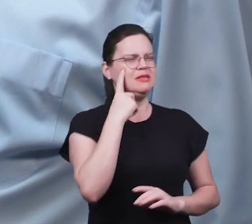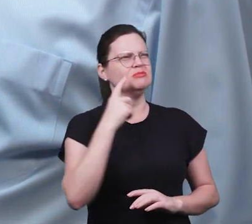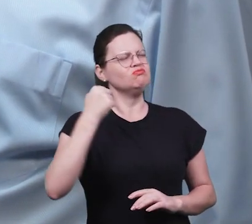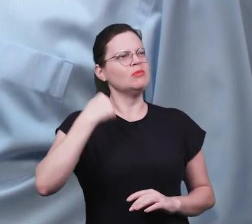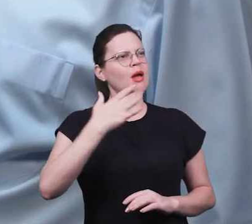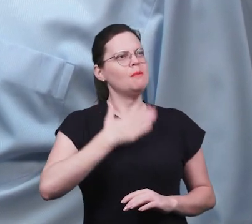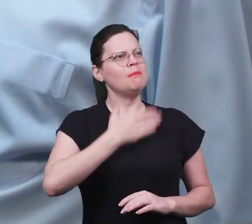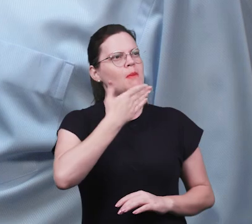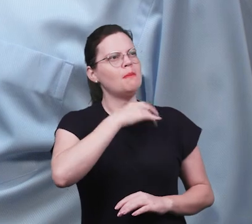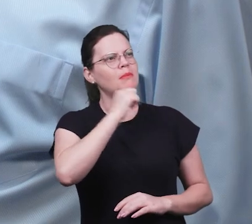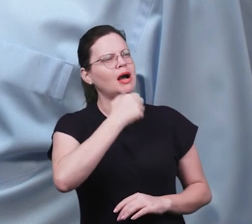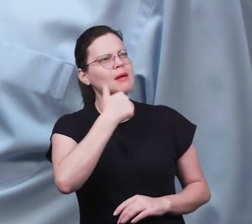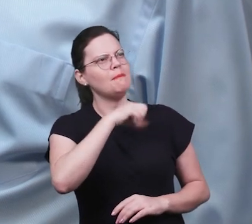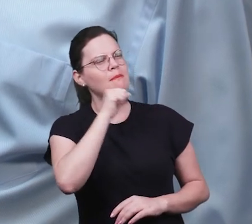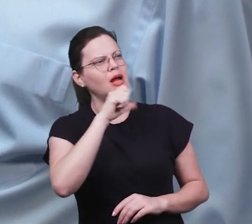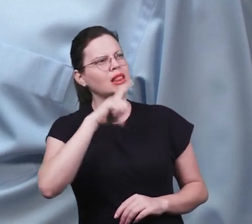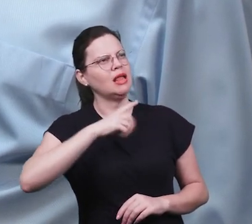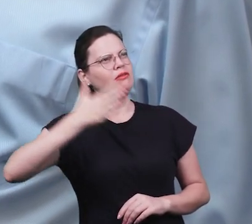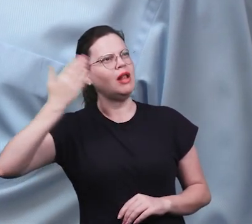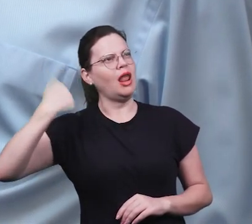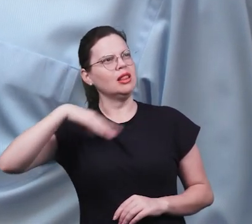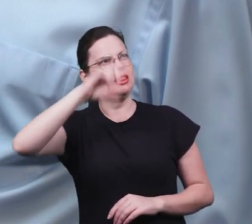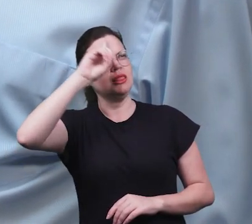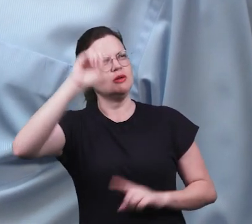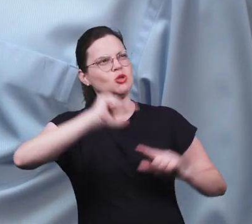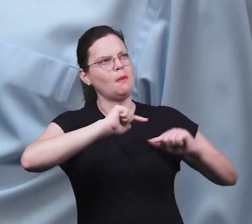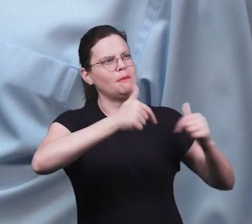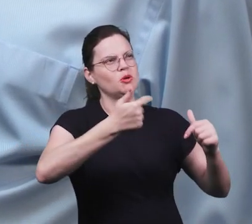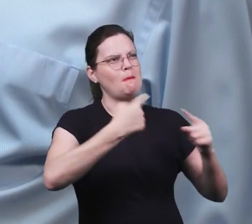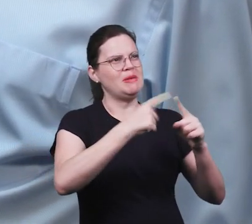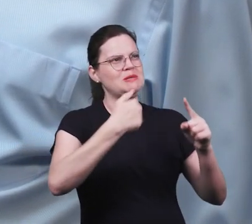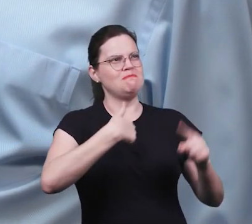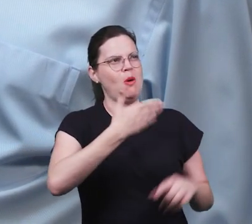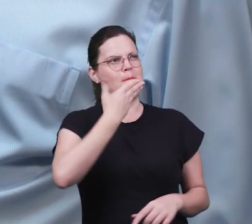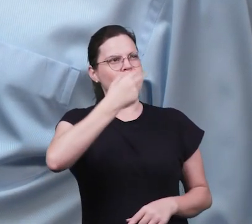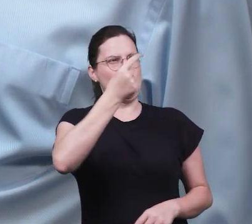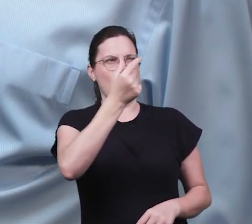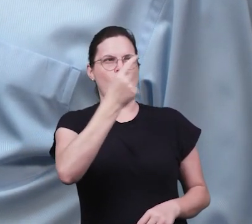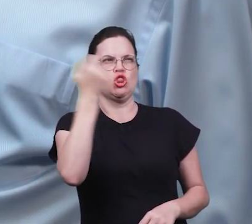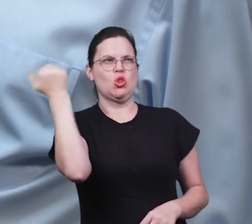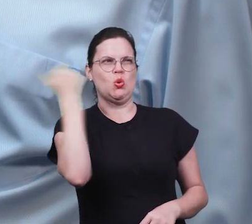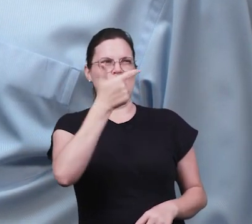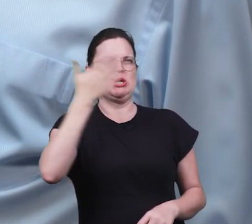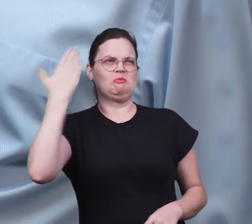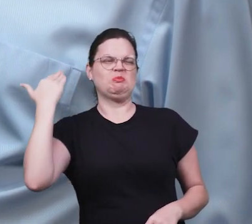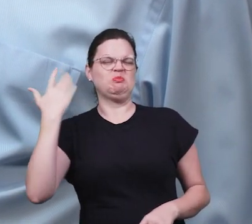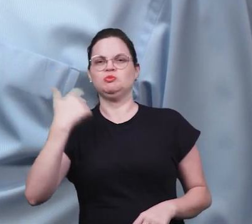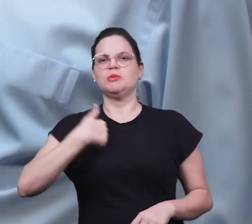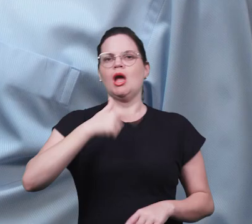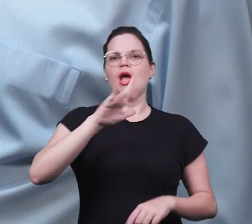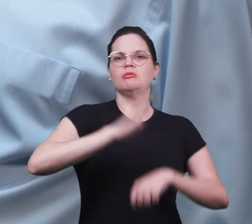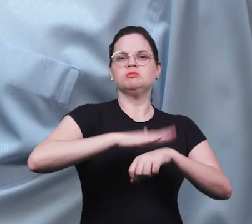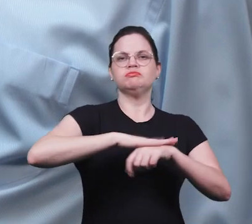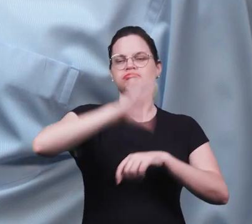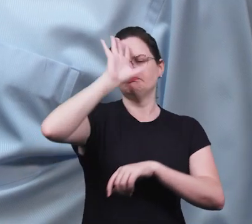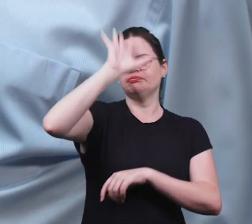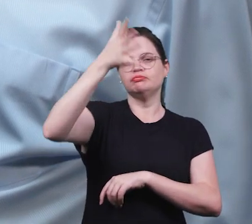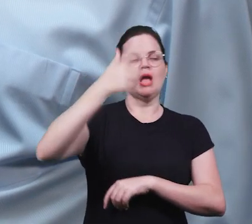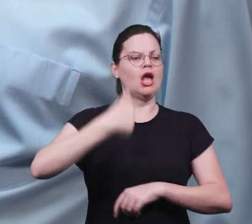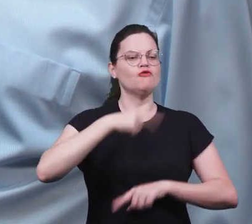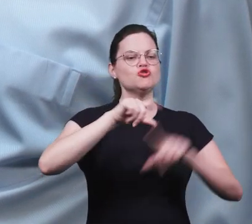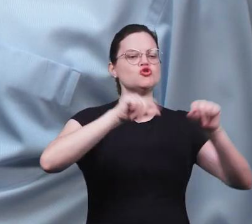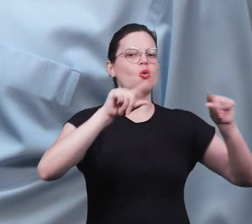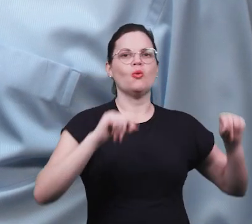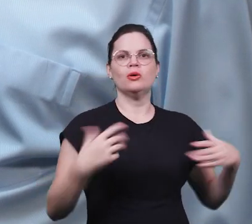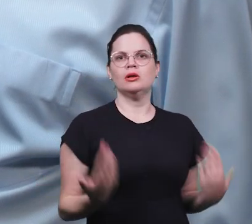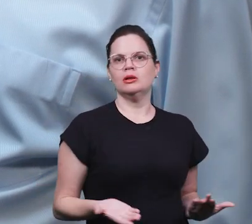uma maneira melhor do que a que Deus fez. Essa é uma distorção do evangelho hoje. As pessoas querem dar para Deus o que elas querem.